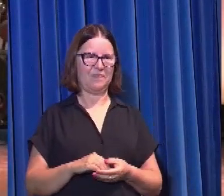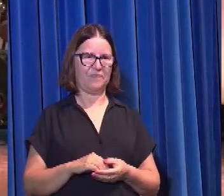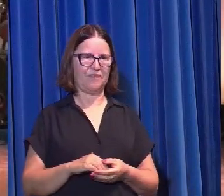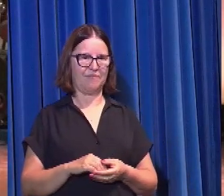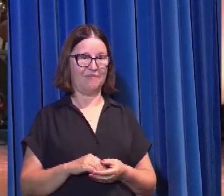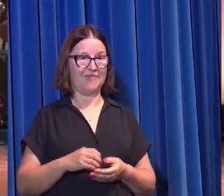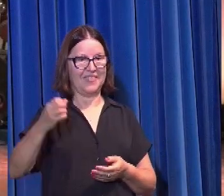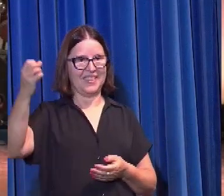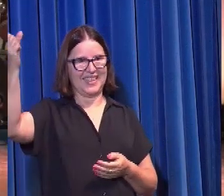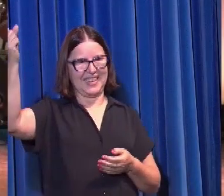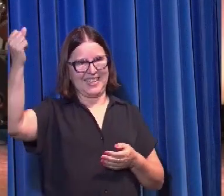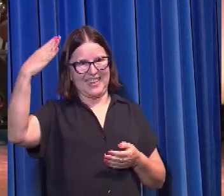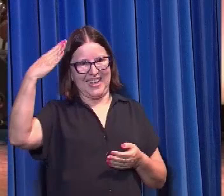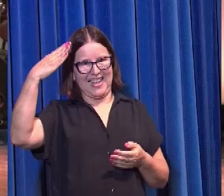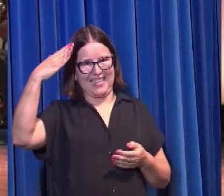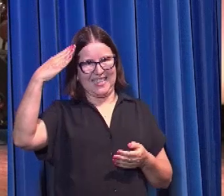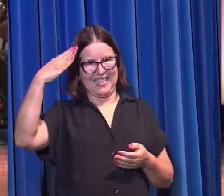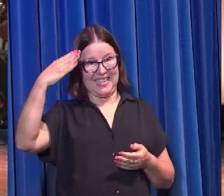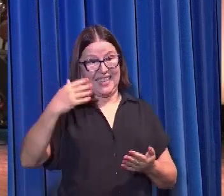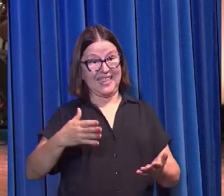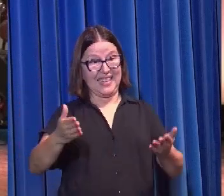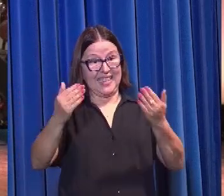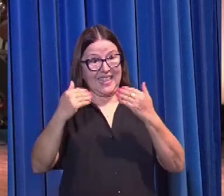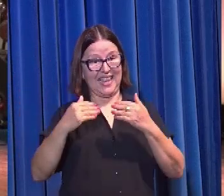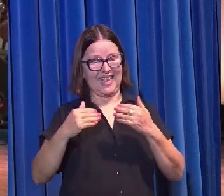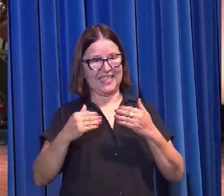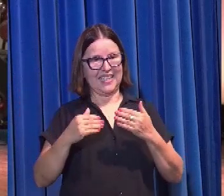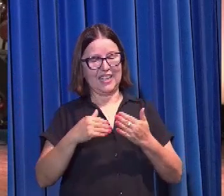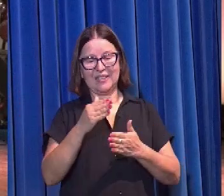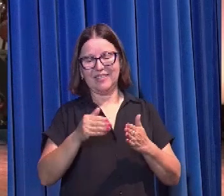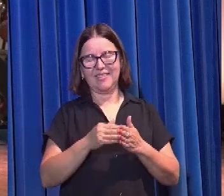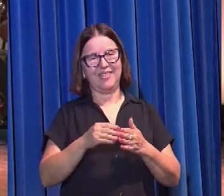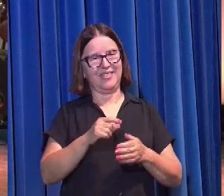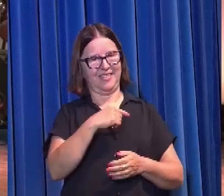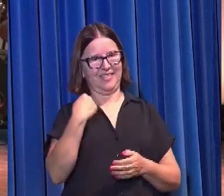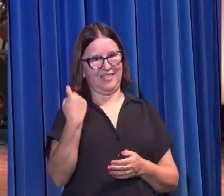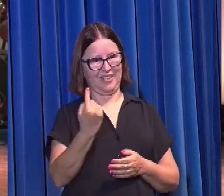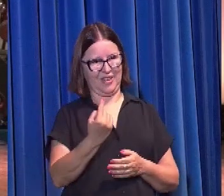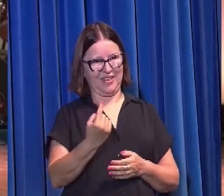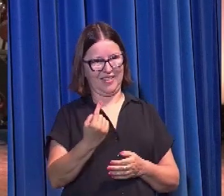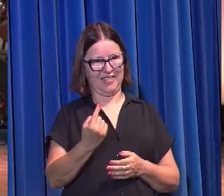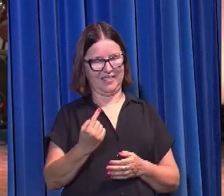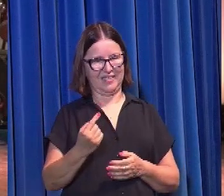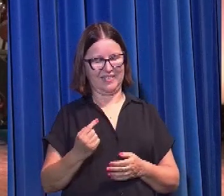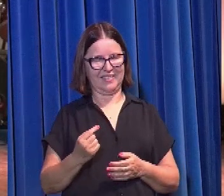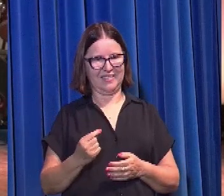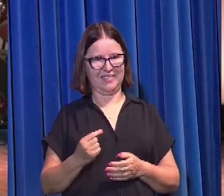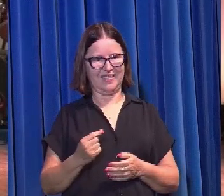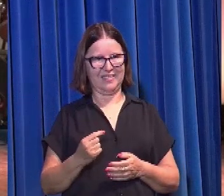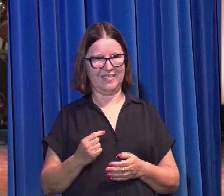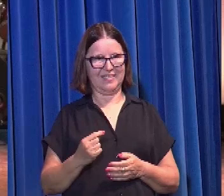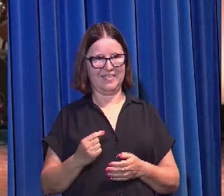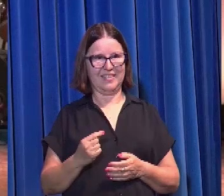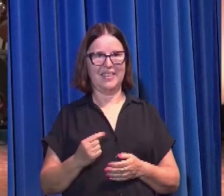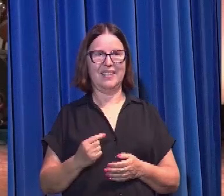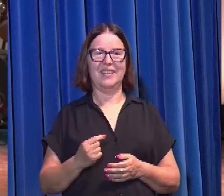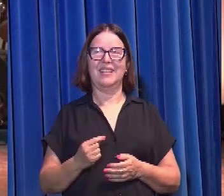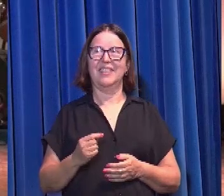E a graça foi concedida a cada um de nós, segundo a proporção do dom de